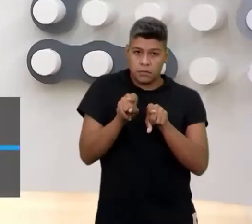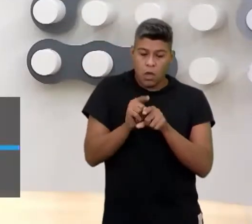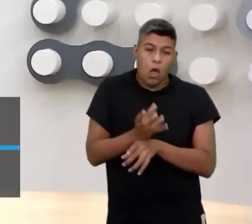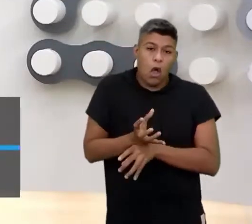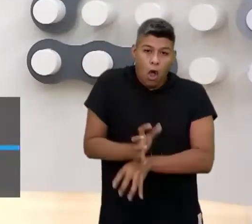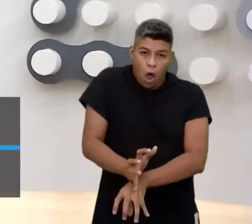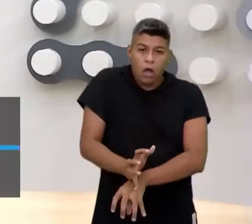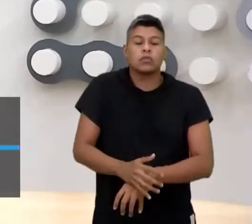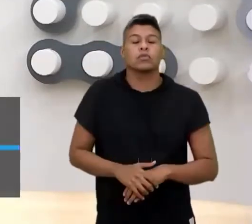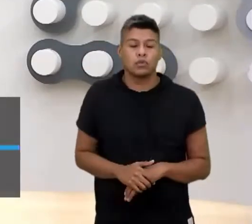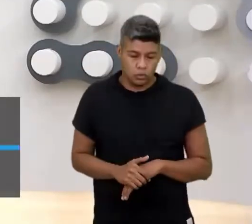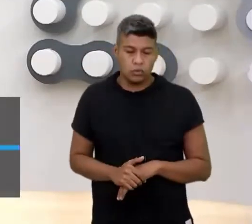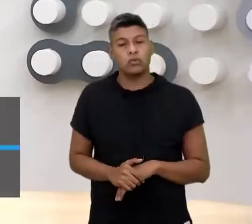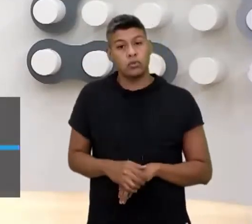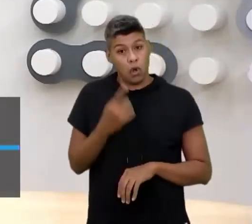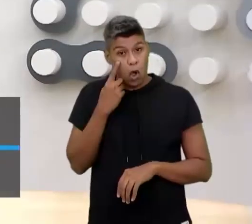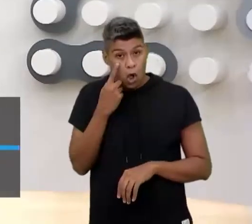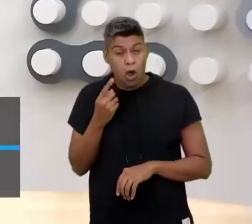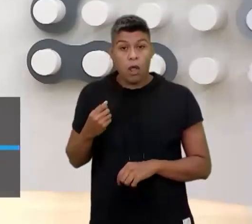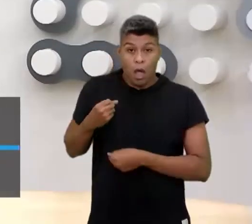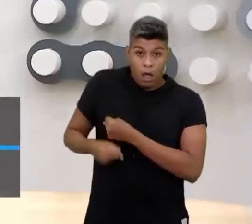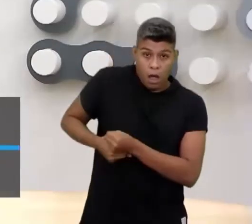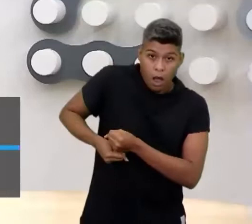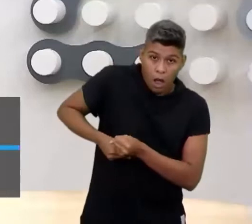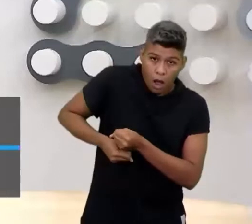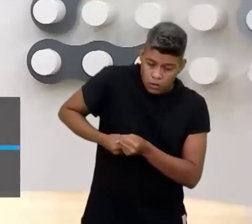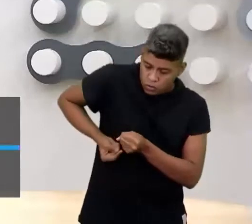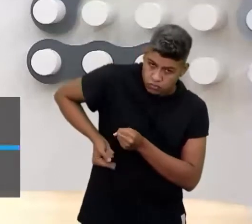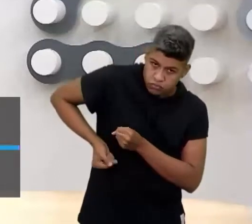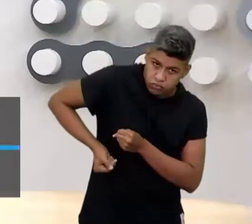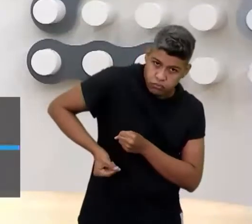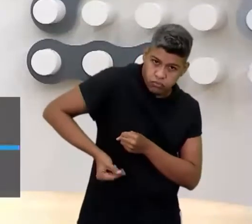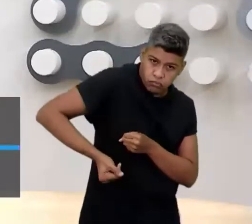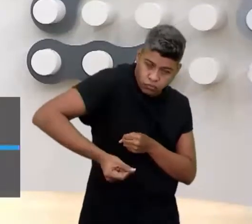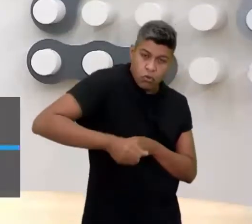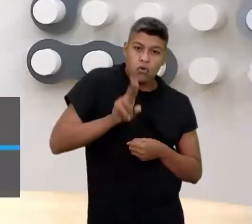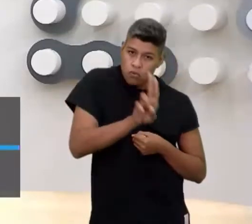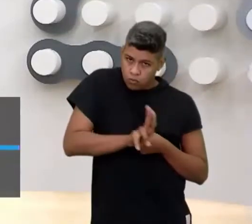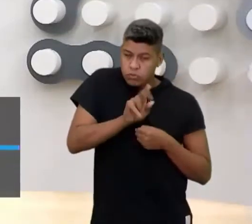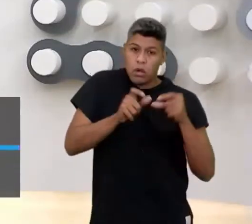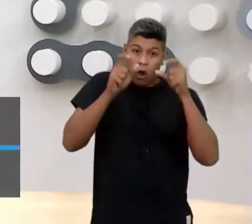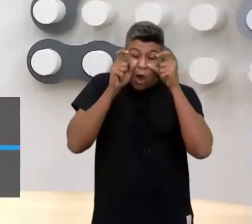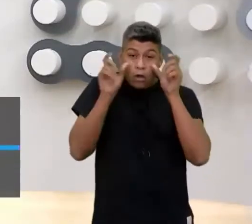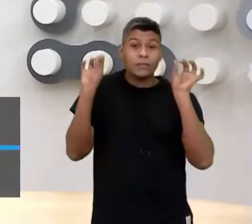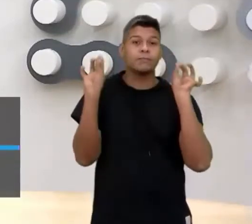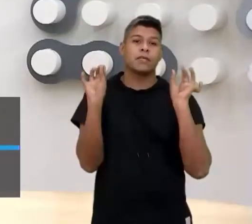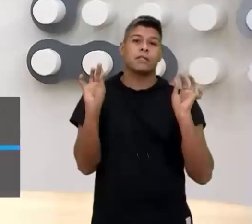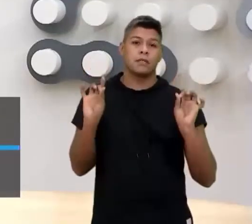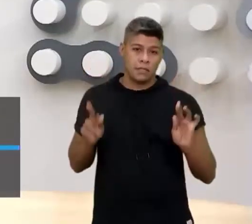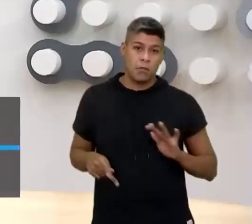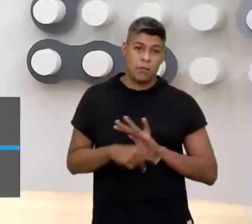de ossos. Então olha só, eles vivem há milhares de anos no Ártico e usam um óculos especial para